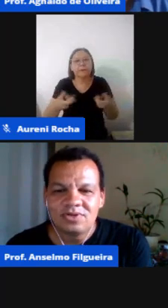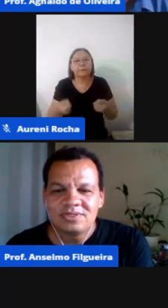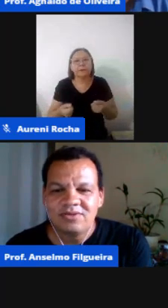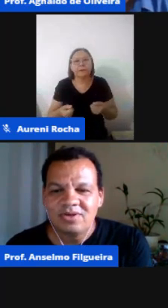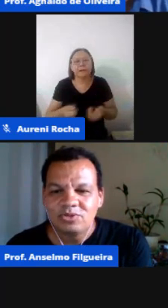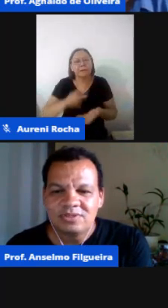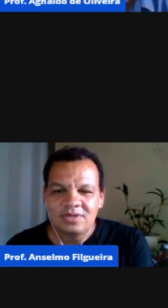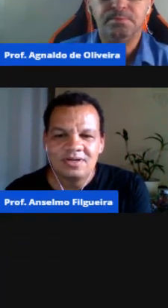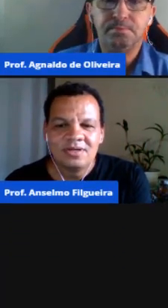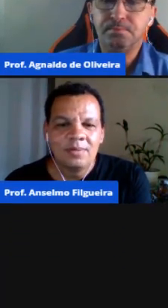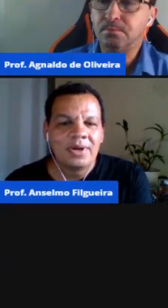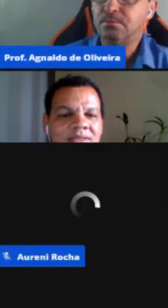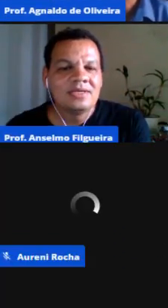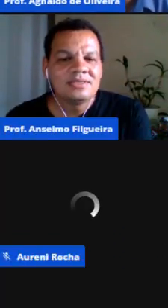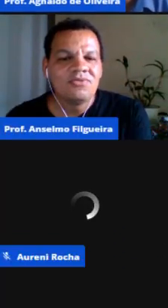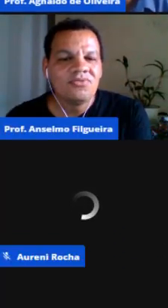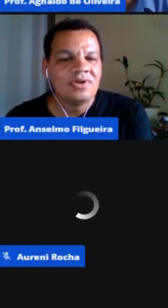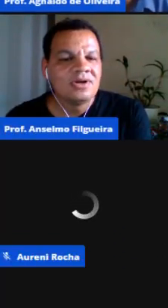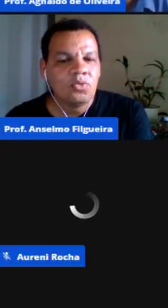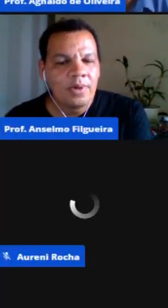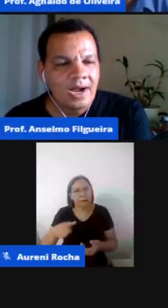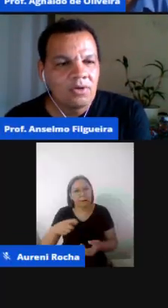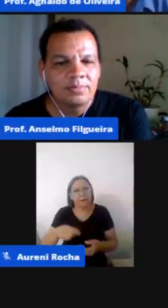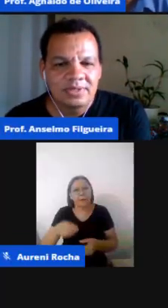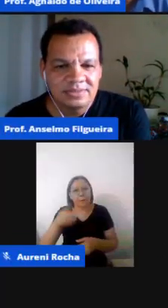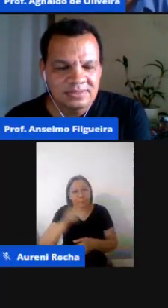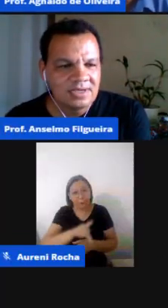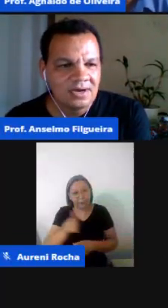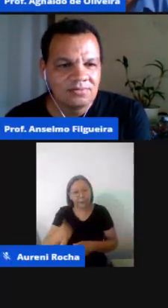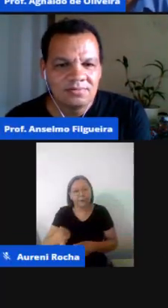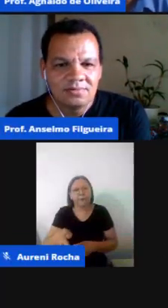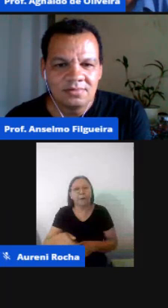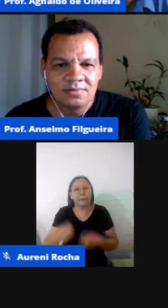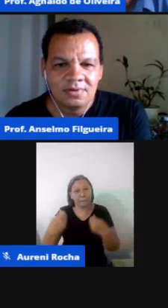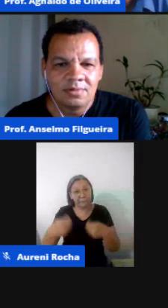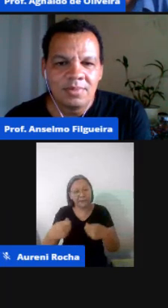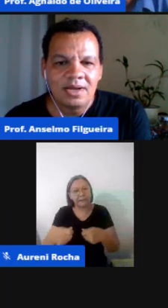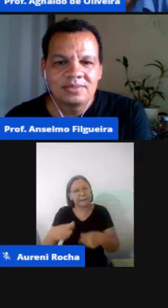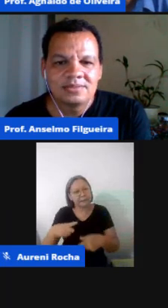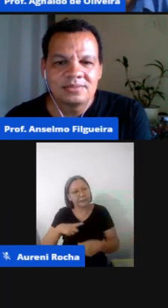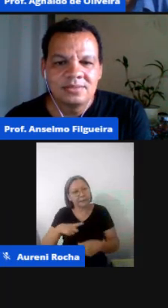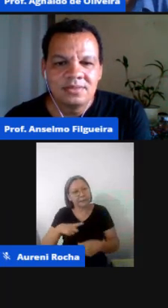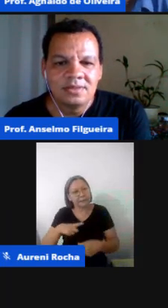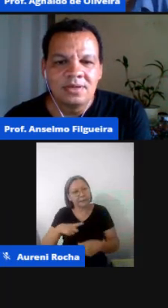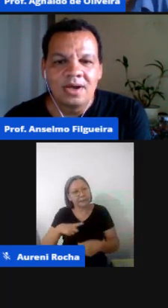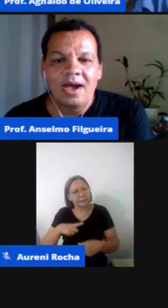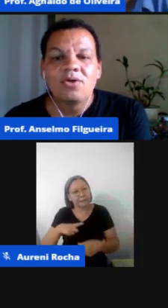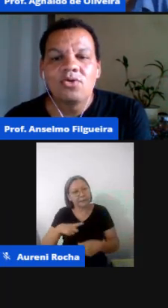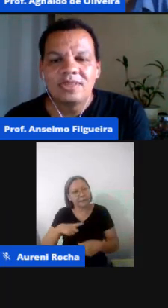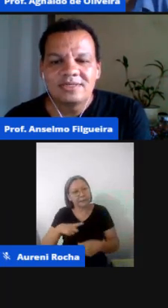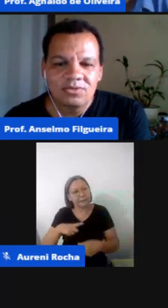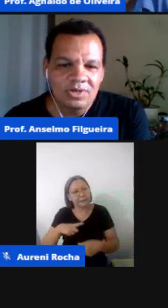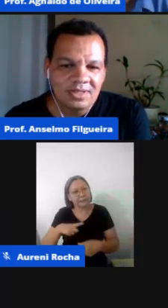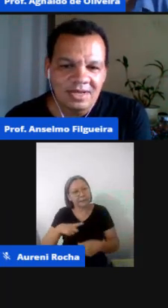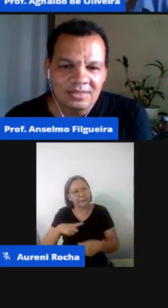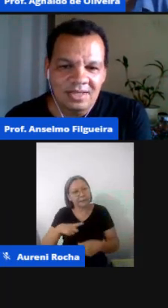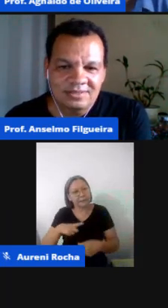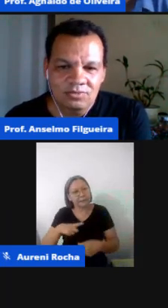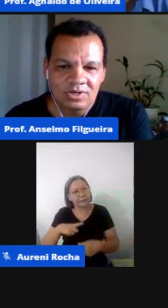nós professores devemos ter para desenvolver uma aula presencial. Mas agora